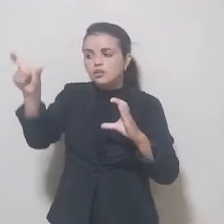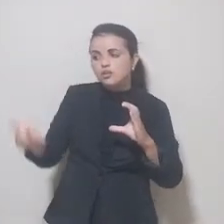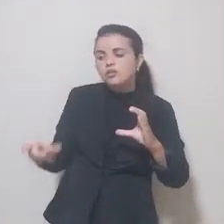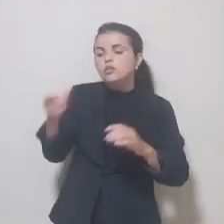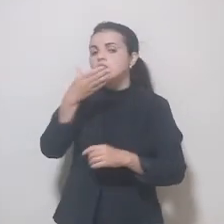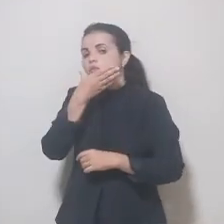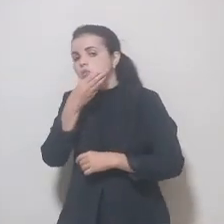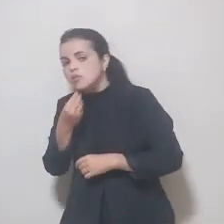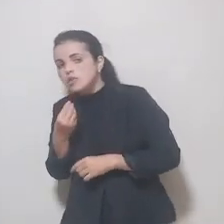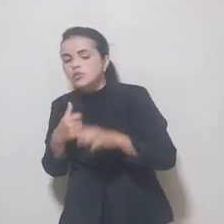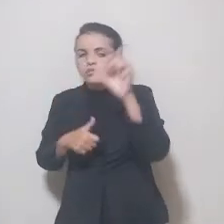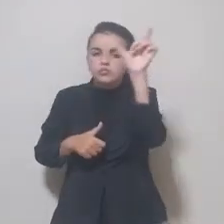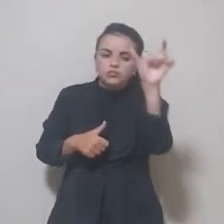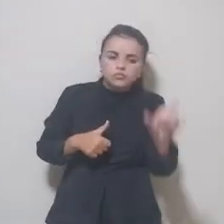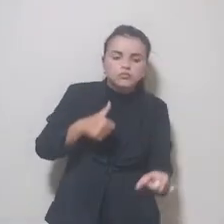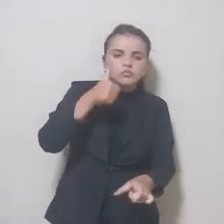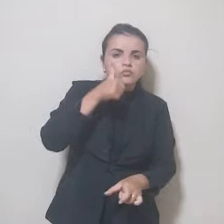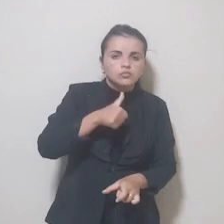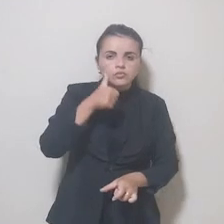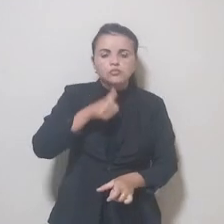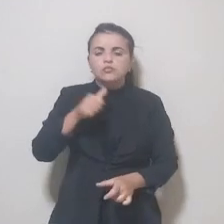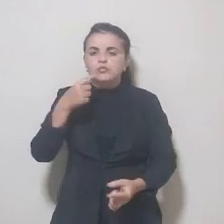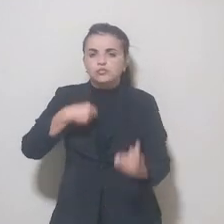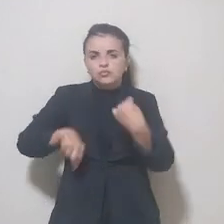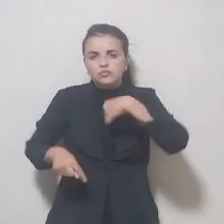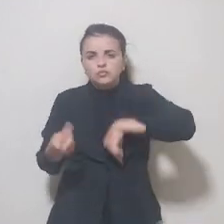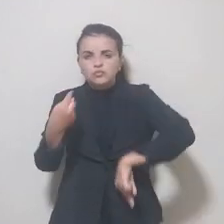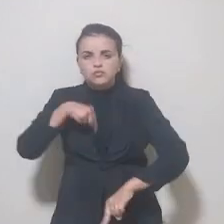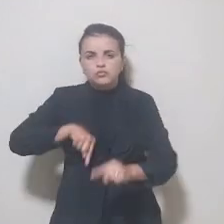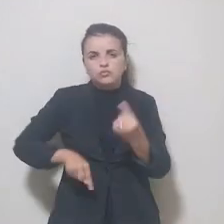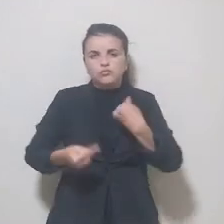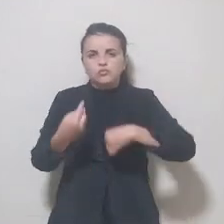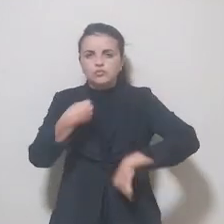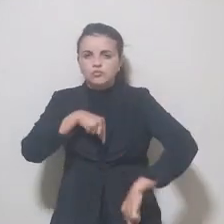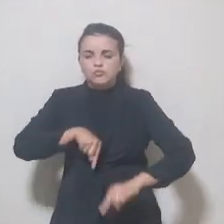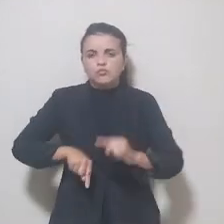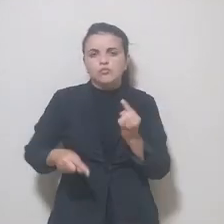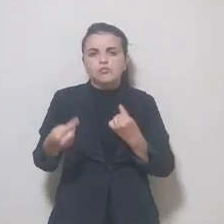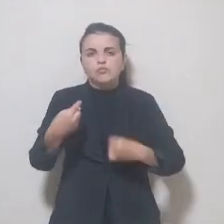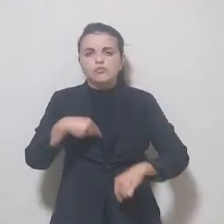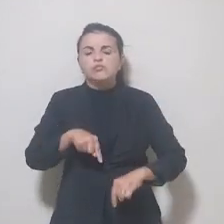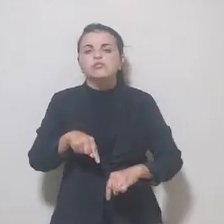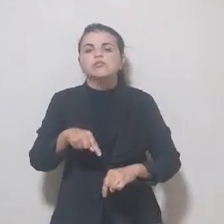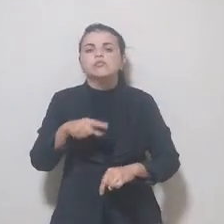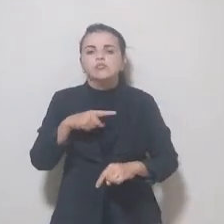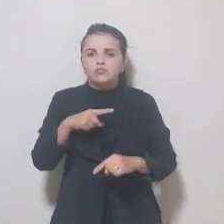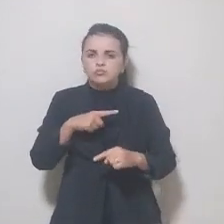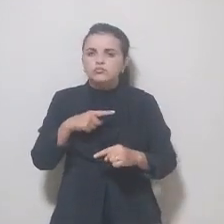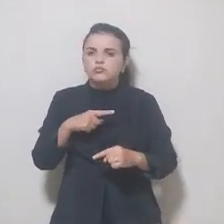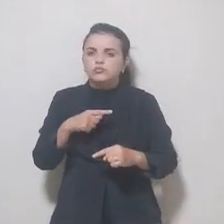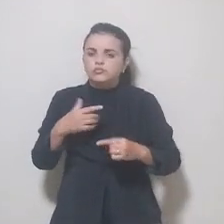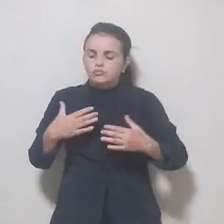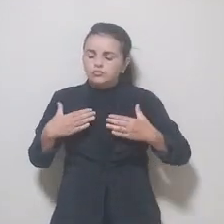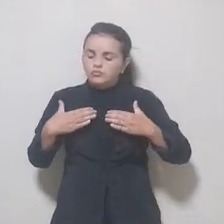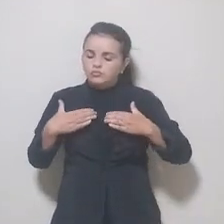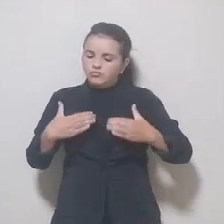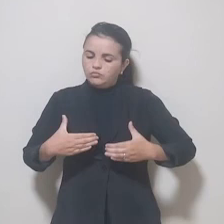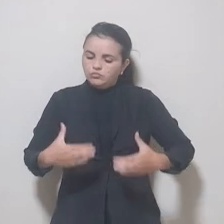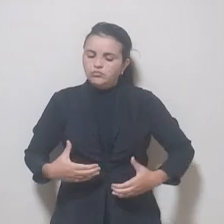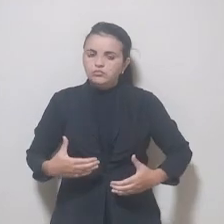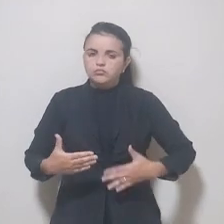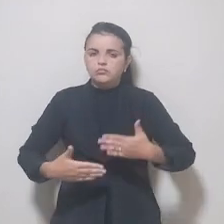femininas, que é o que a gente chama de características secundárias, que são formadas aí na puberdade,